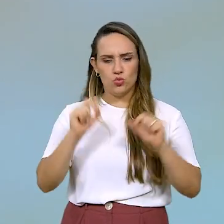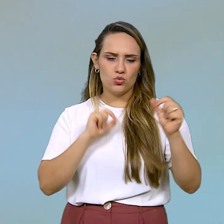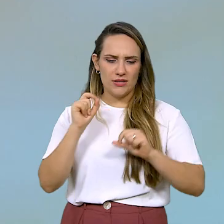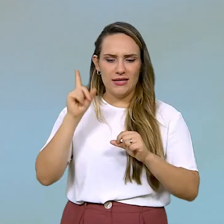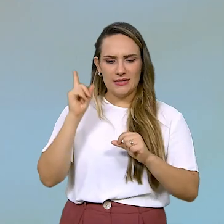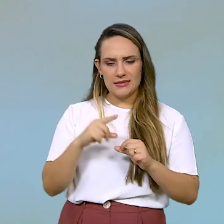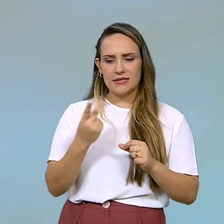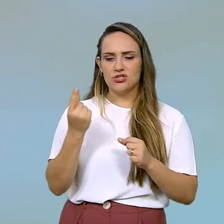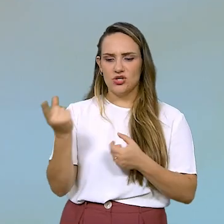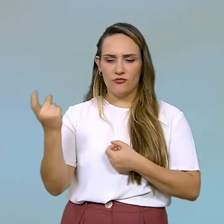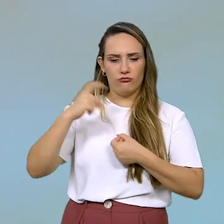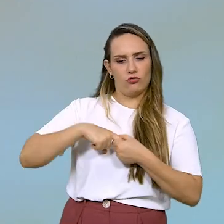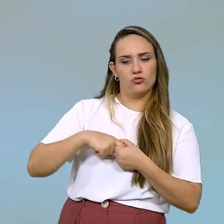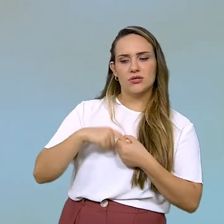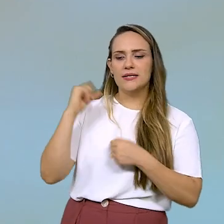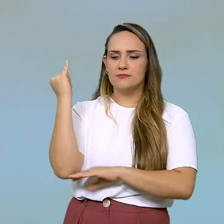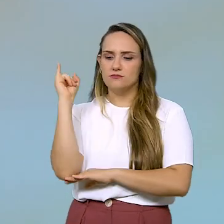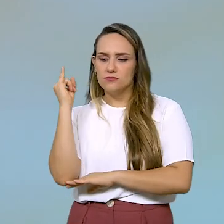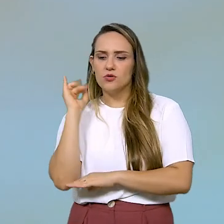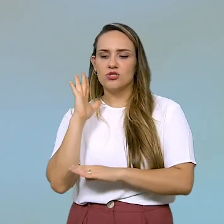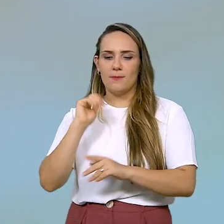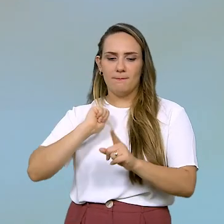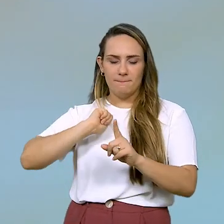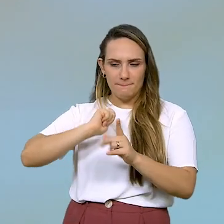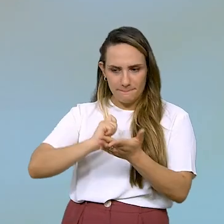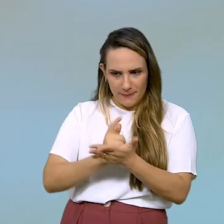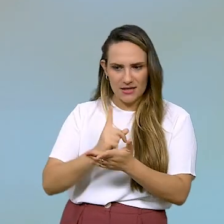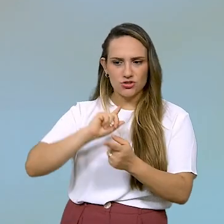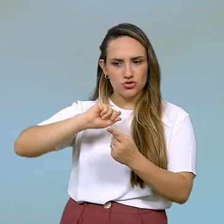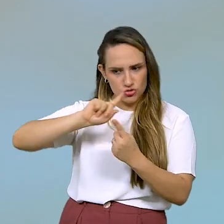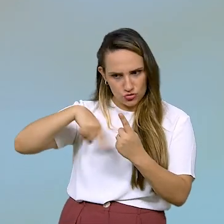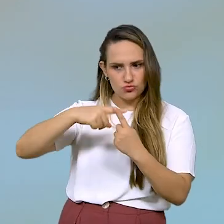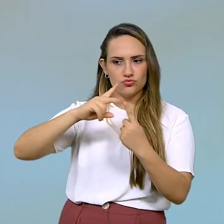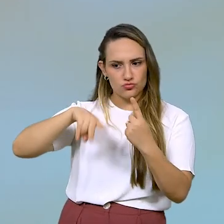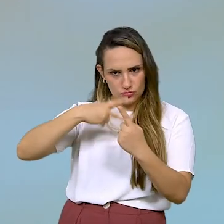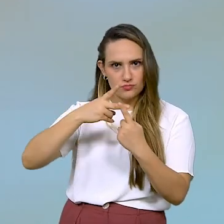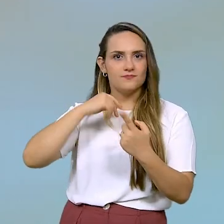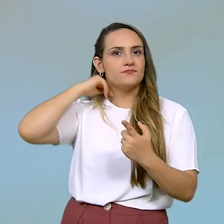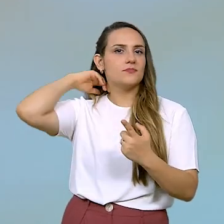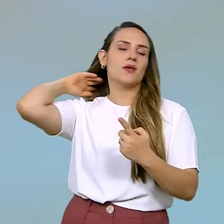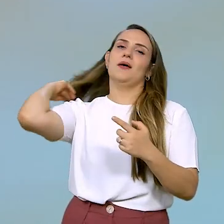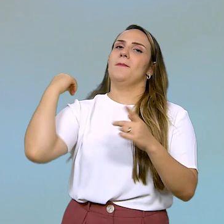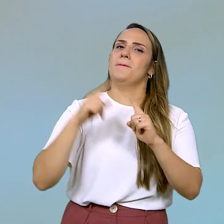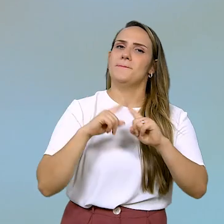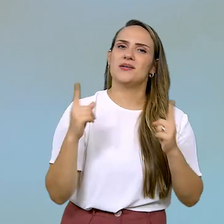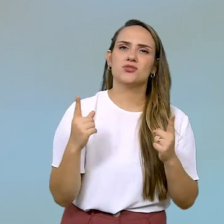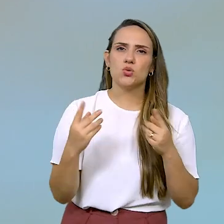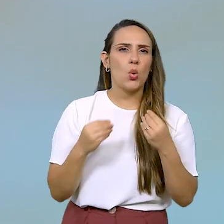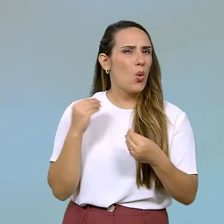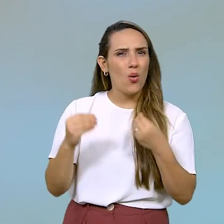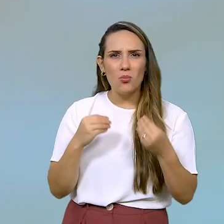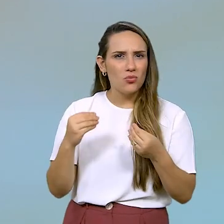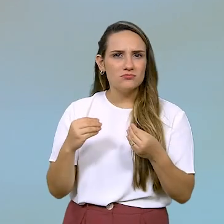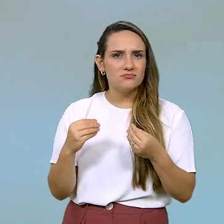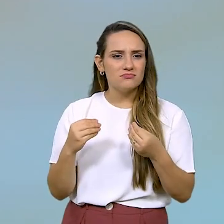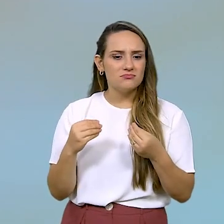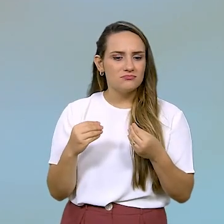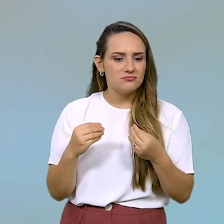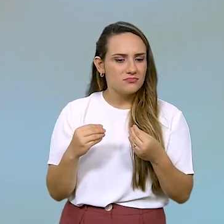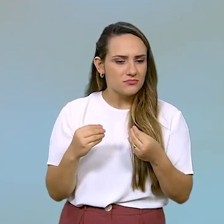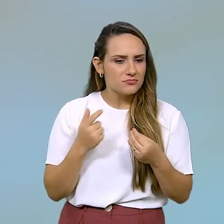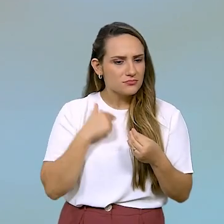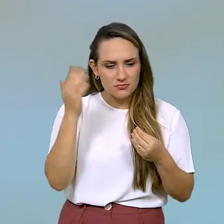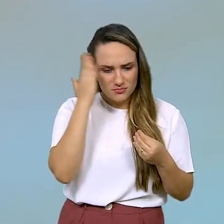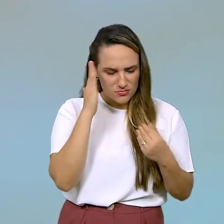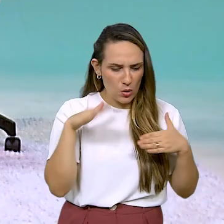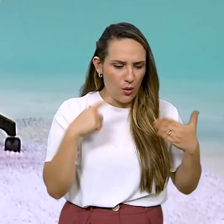ser restituídos, mas tira uma dúvida. Como que é identificado esse pagamento indevido que vai fazer jus